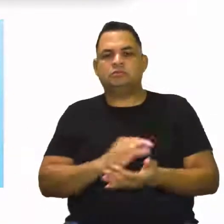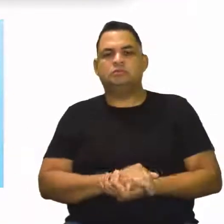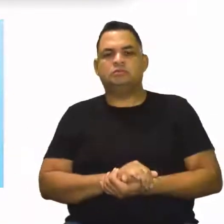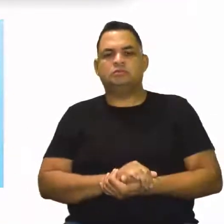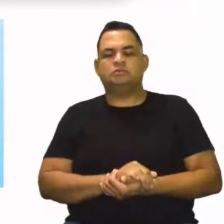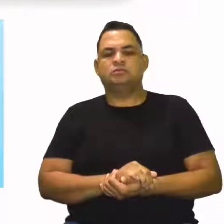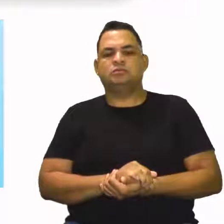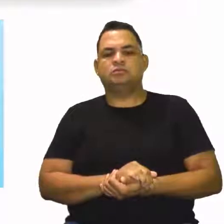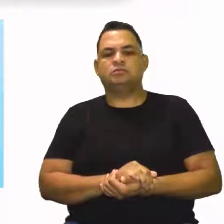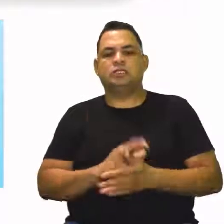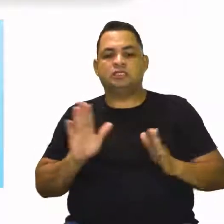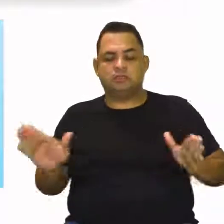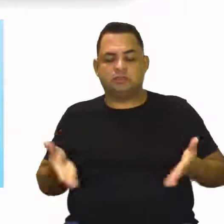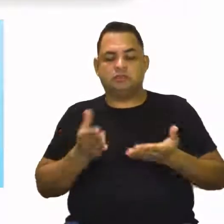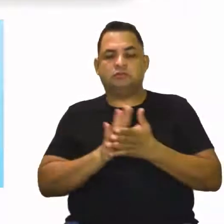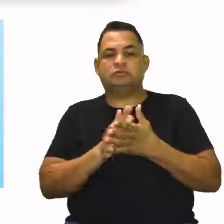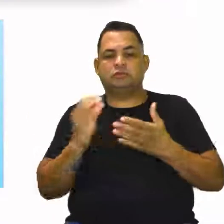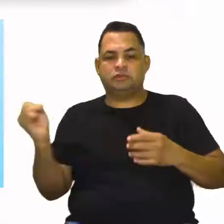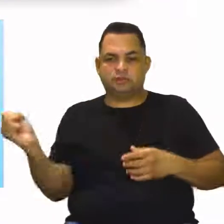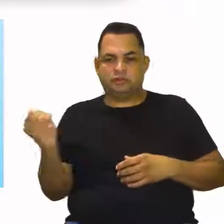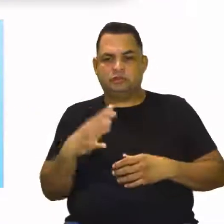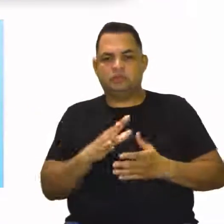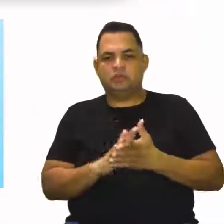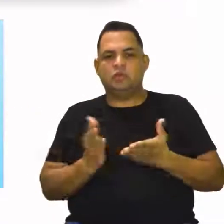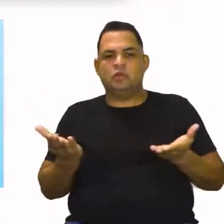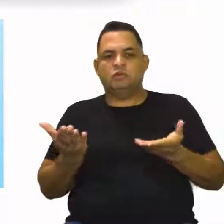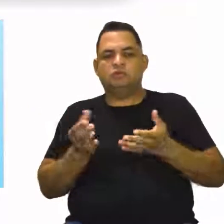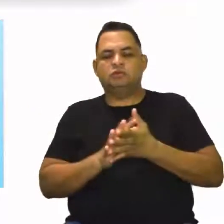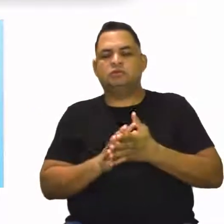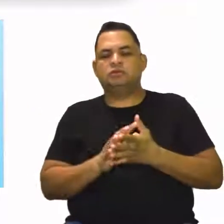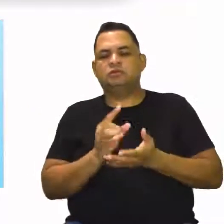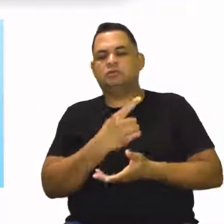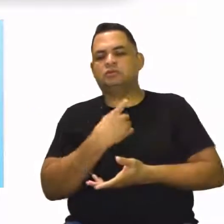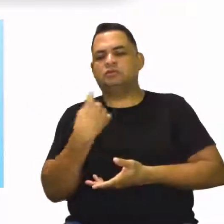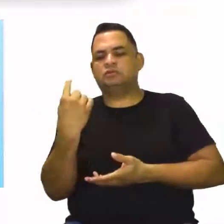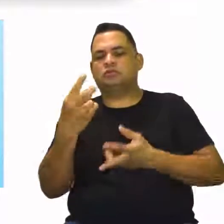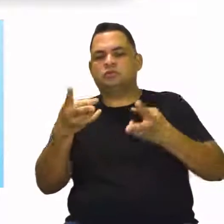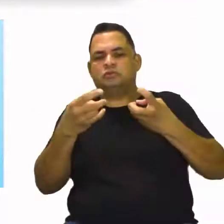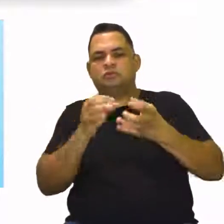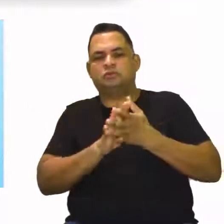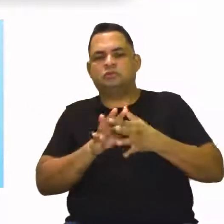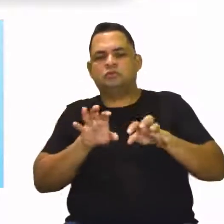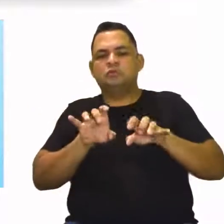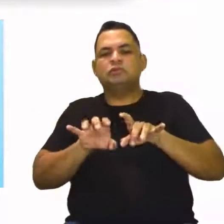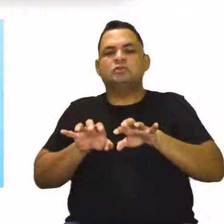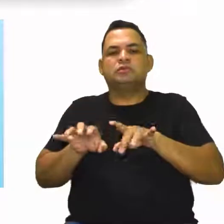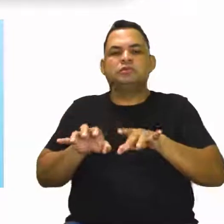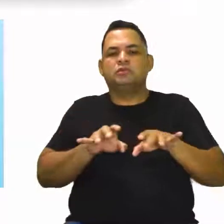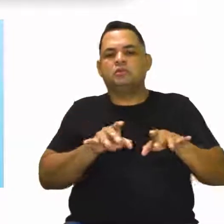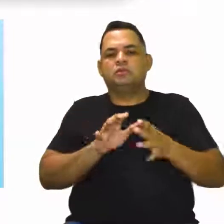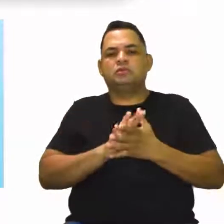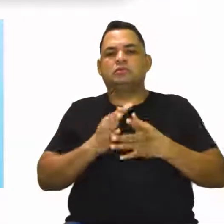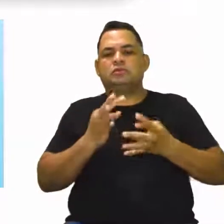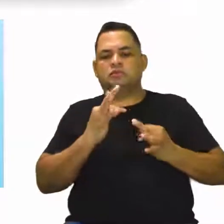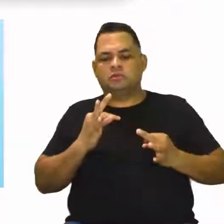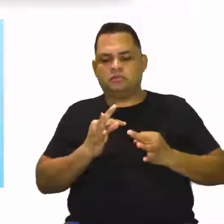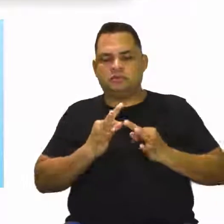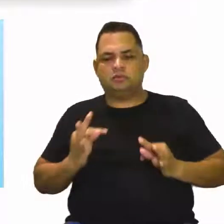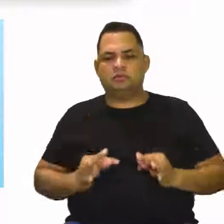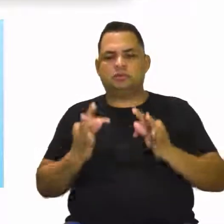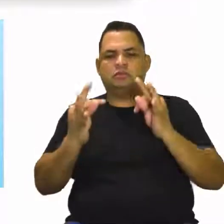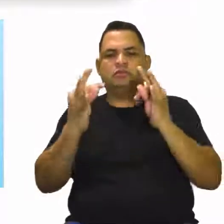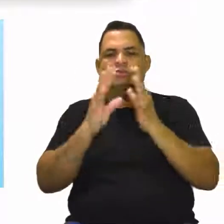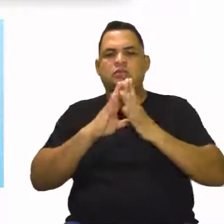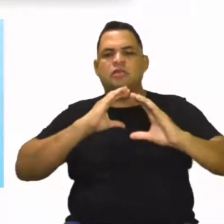como adolescentes. E aí, hoje o que a gente percebe, né, que os computadores, as máquinas, a tecnologia de um modo geral,